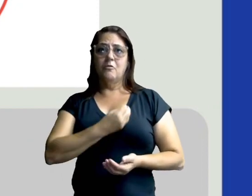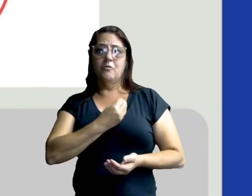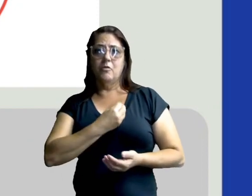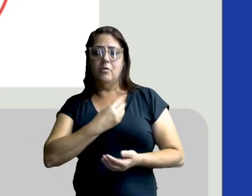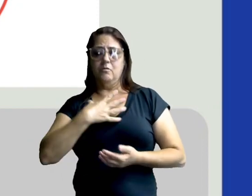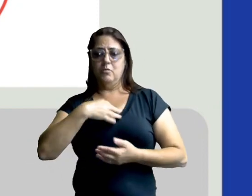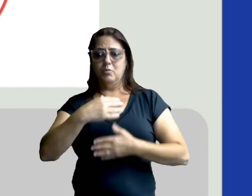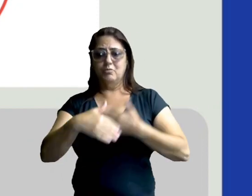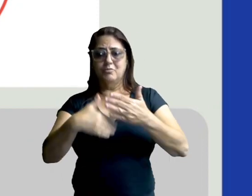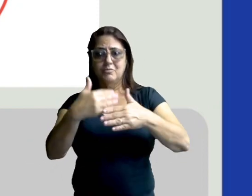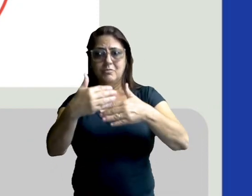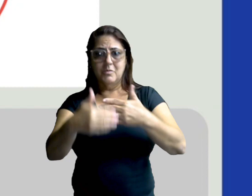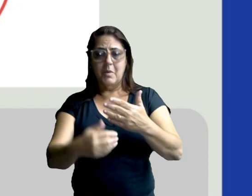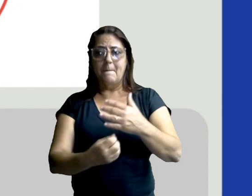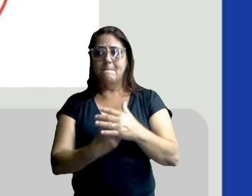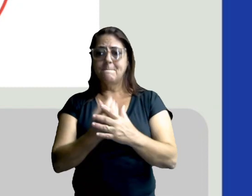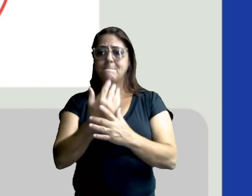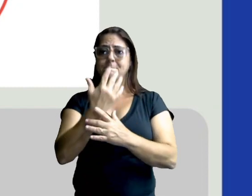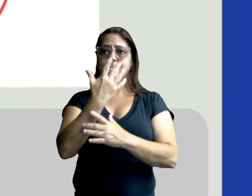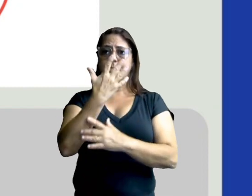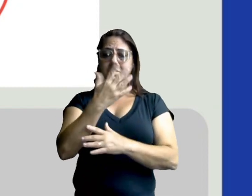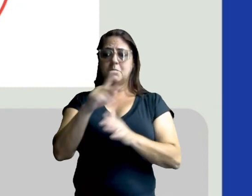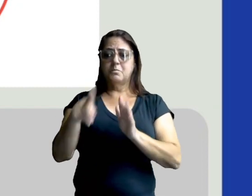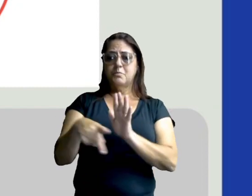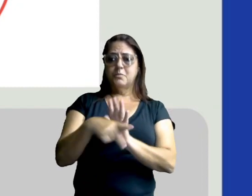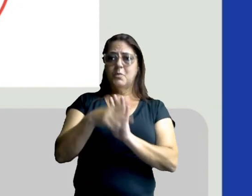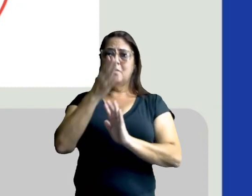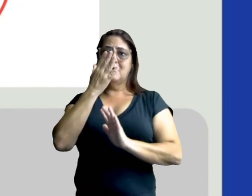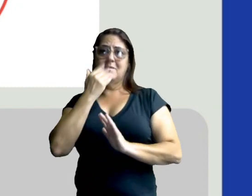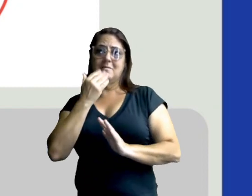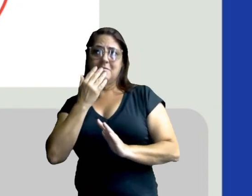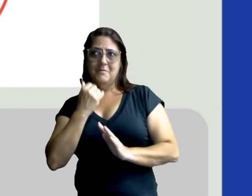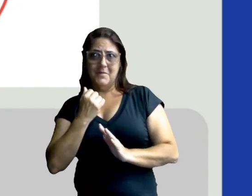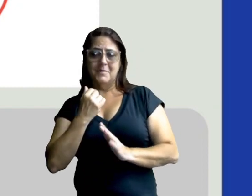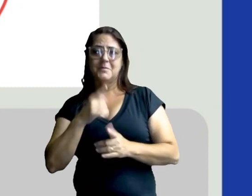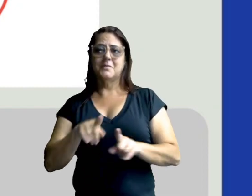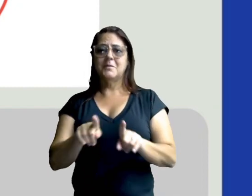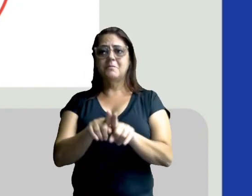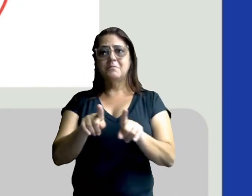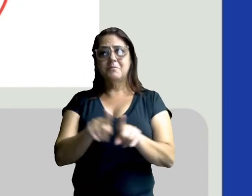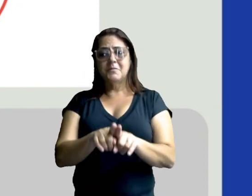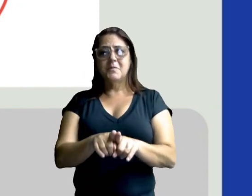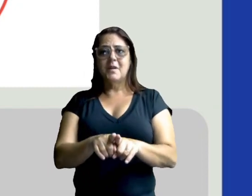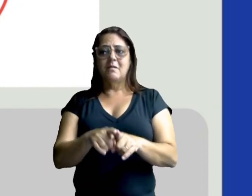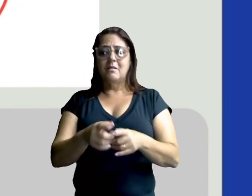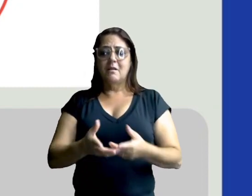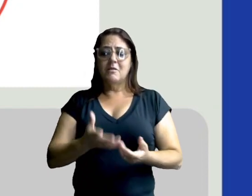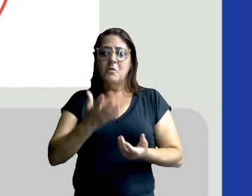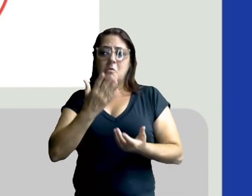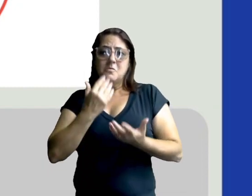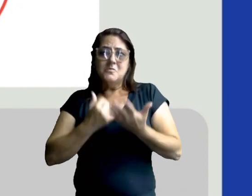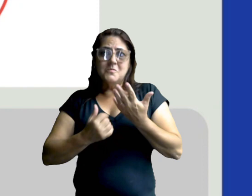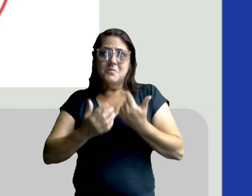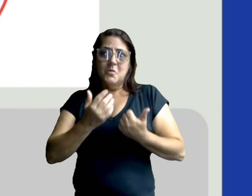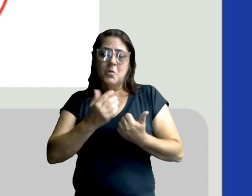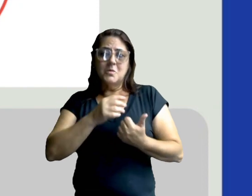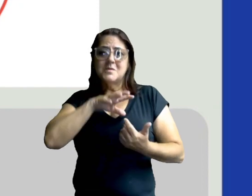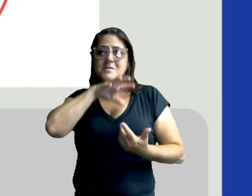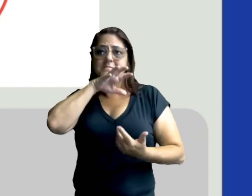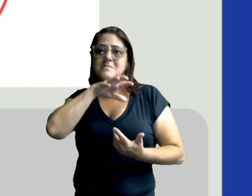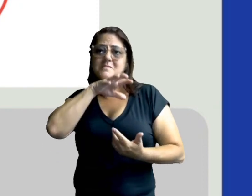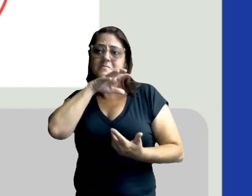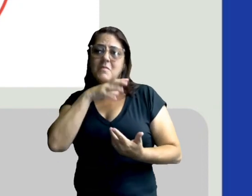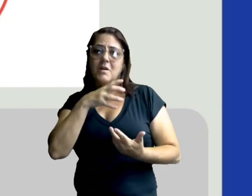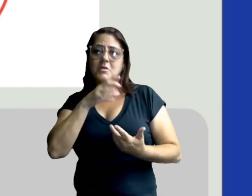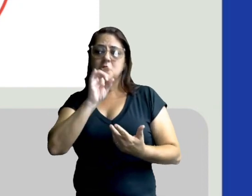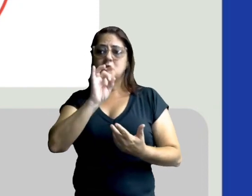são produtores, que são as plantas que produzem o seu próprio alimento. Temos os consumidores primários, são aqueles animais